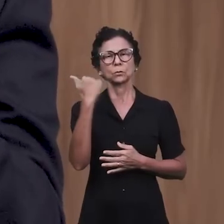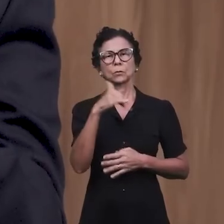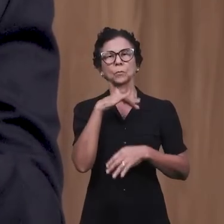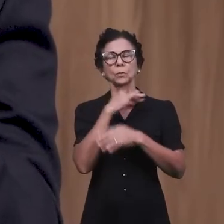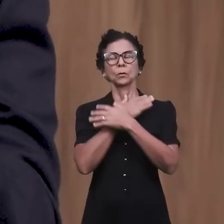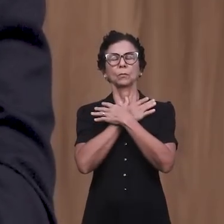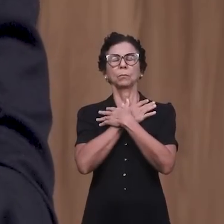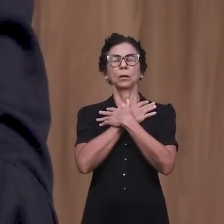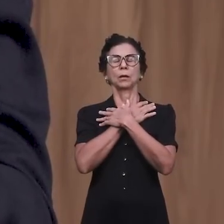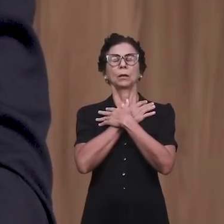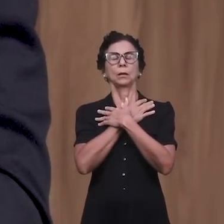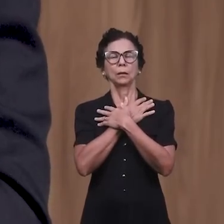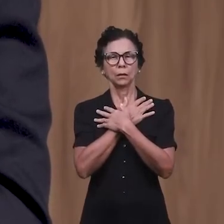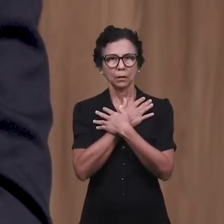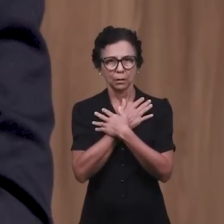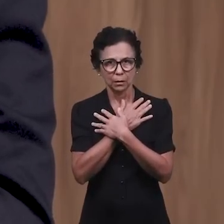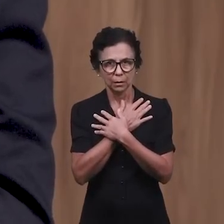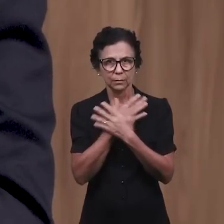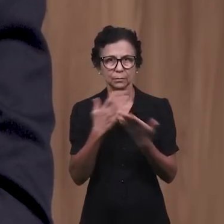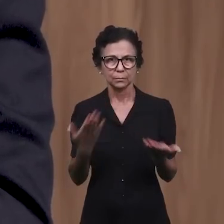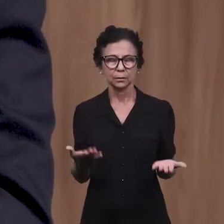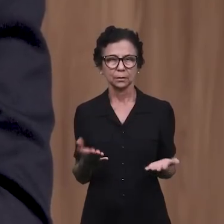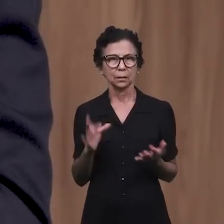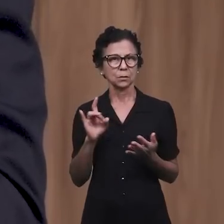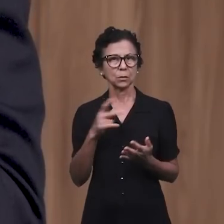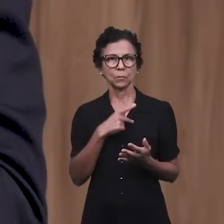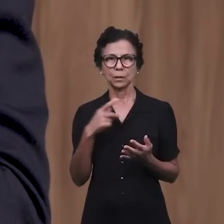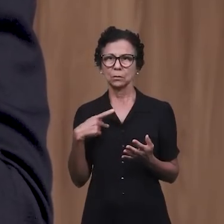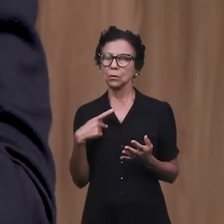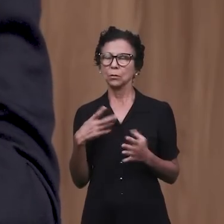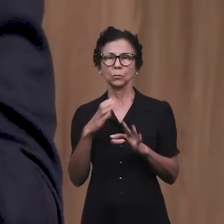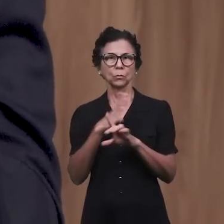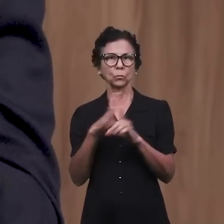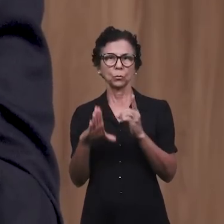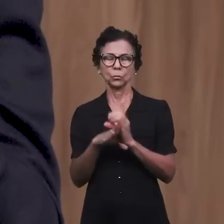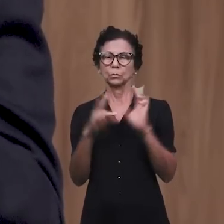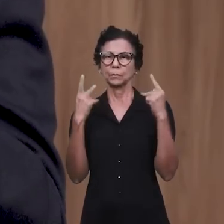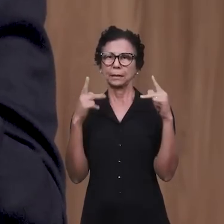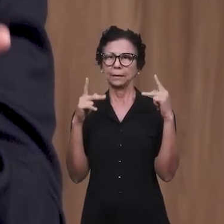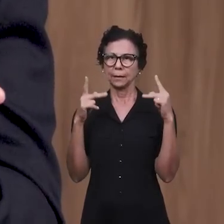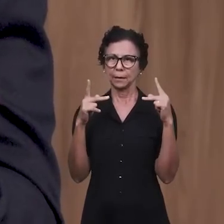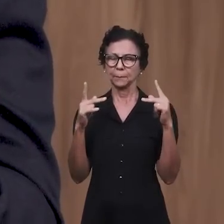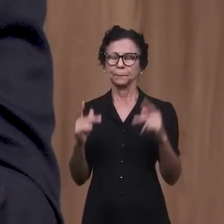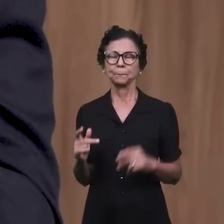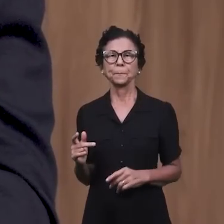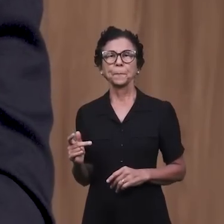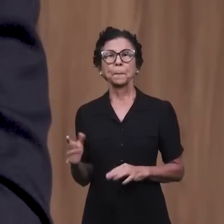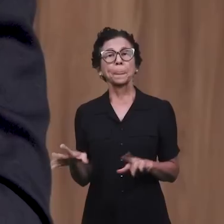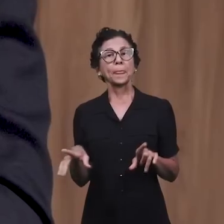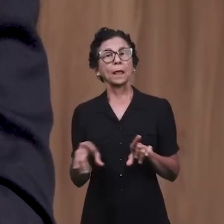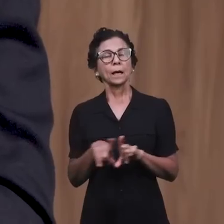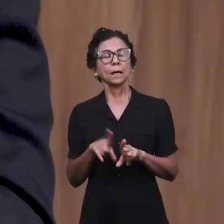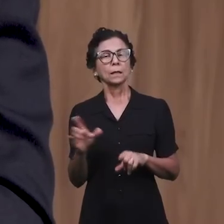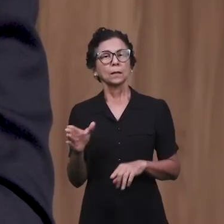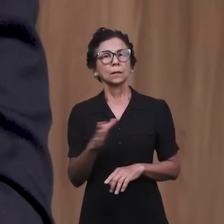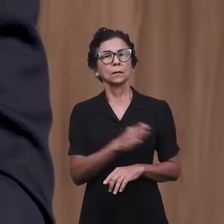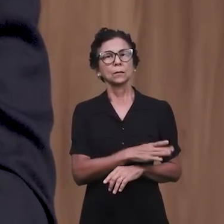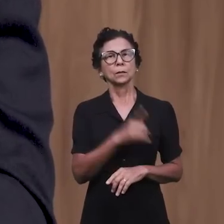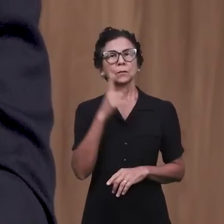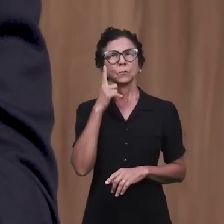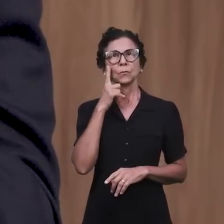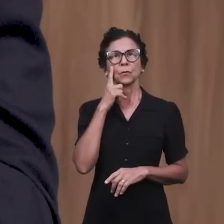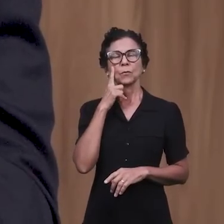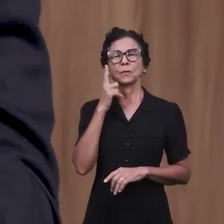E nós vamos agora abordar esse aspecto da questão ética na vida do pastor, a ética ministerial, com relação